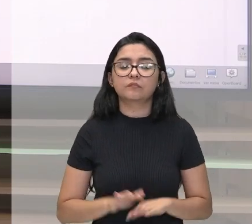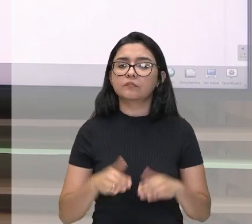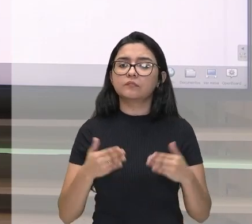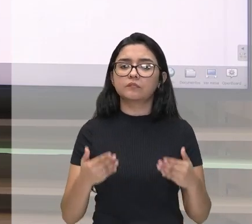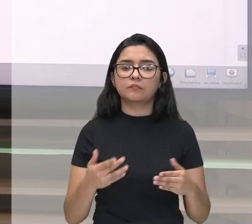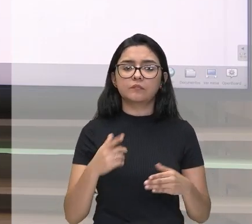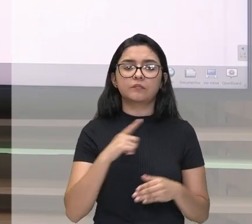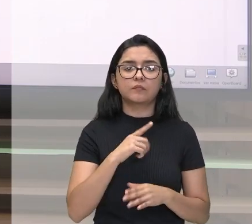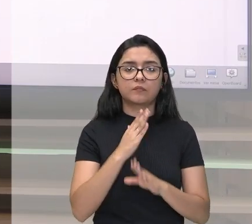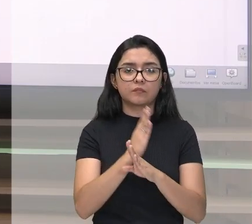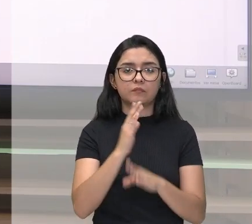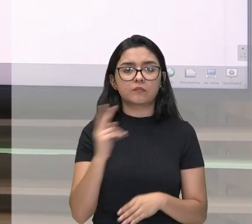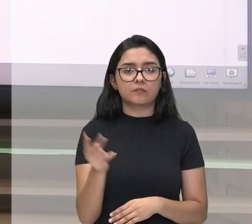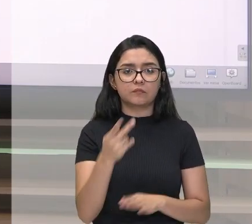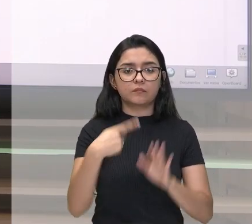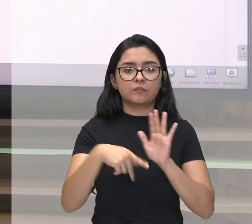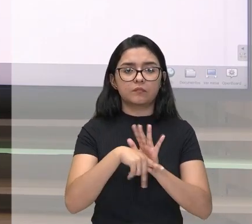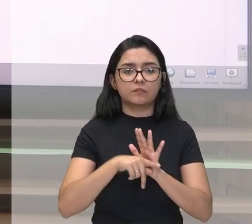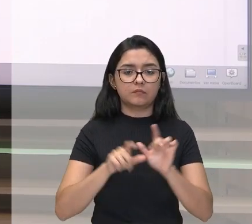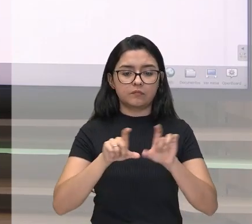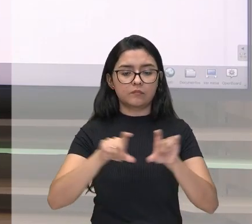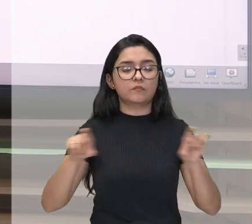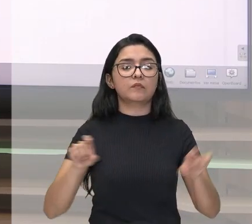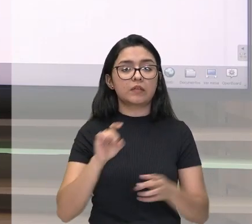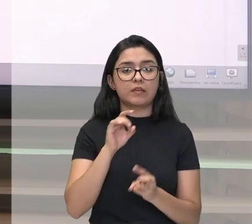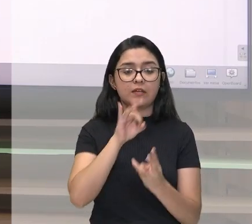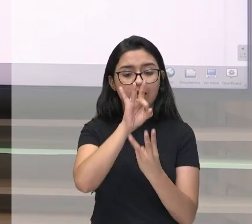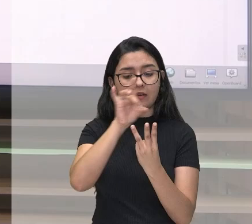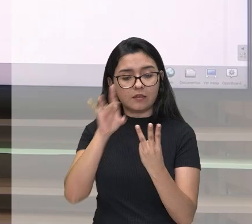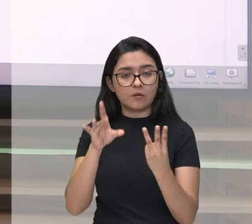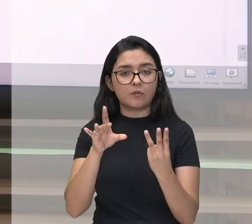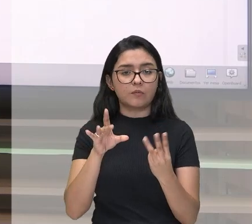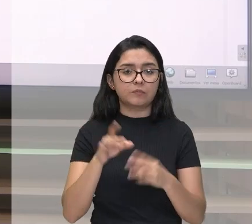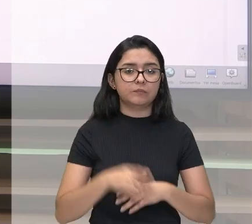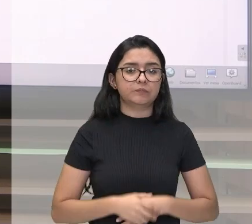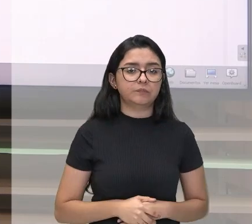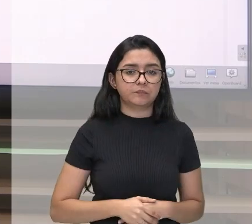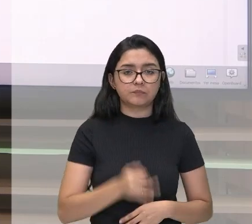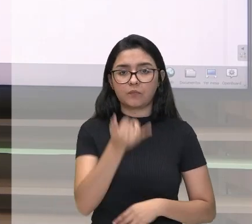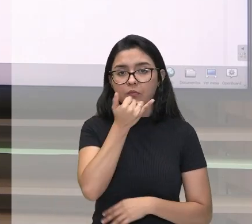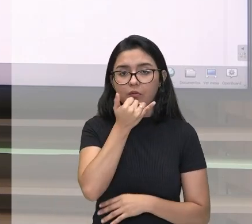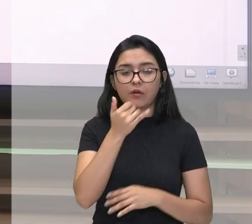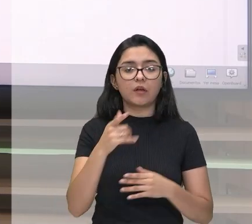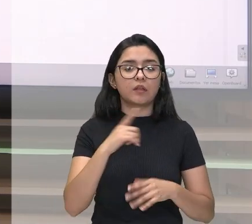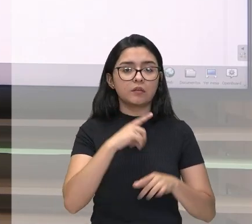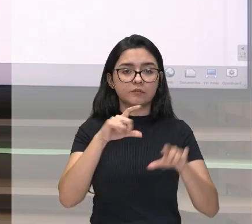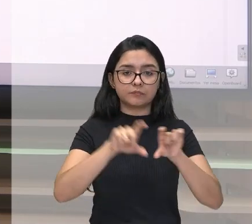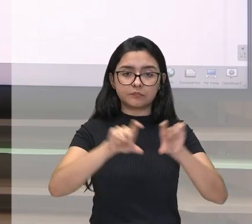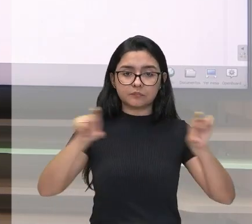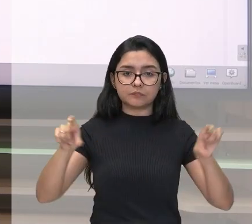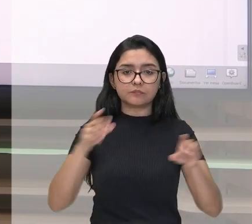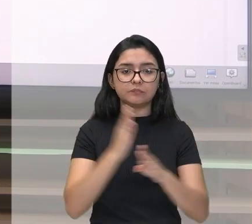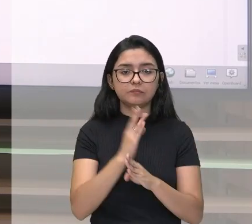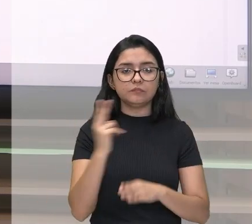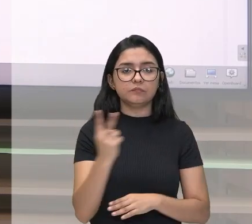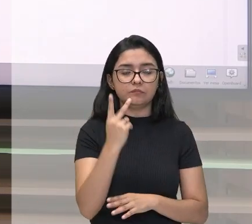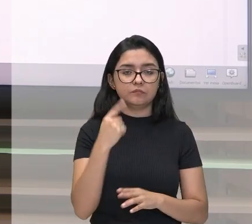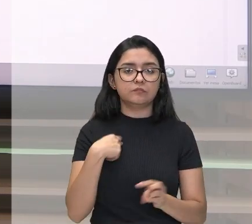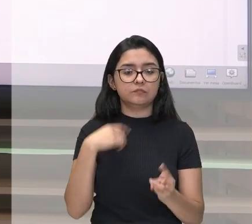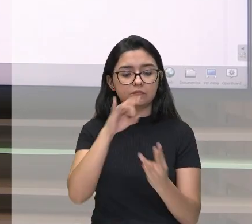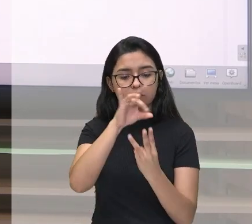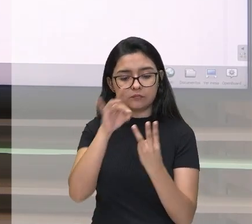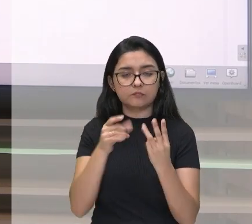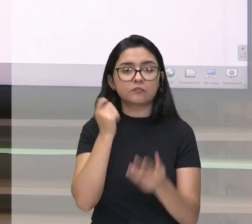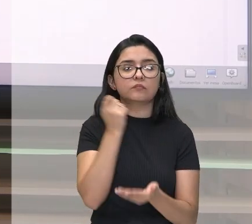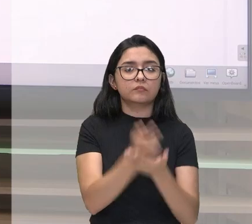o valor que cada um pagou, perdão, aqui nós temos a expressão numérica, e para determinar o valor que cada um pagou, nós vamos